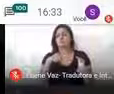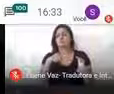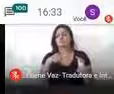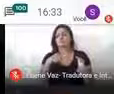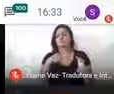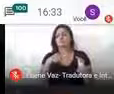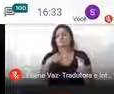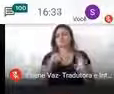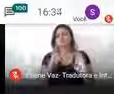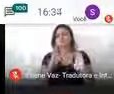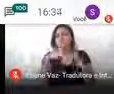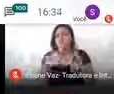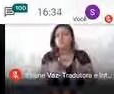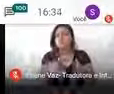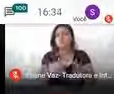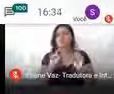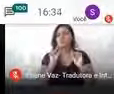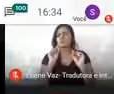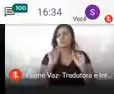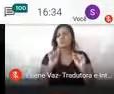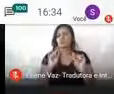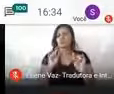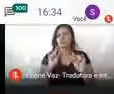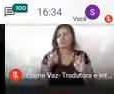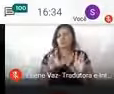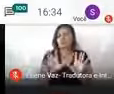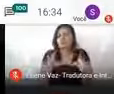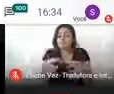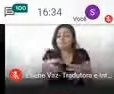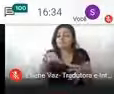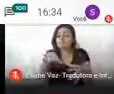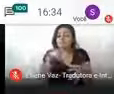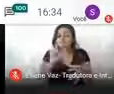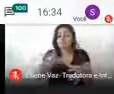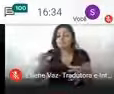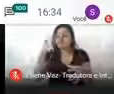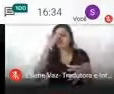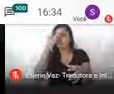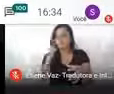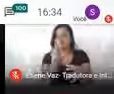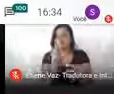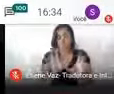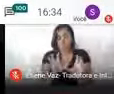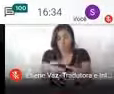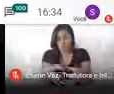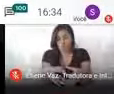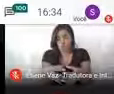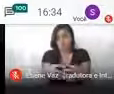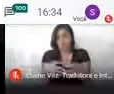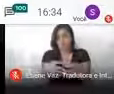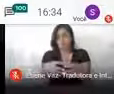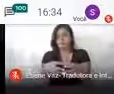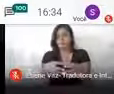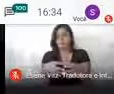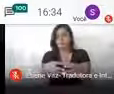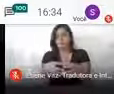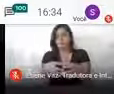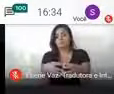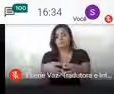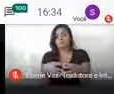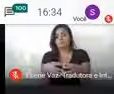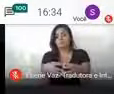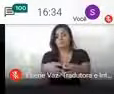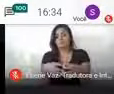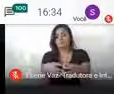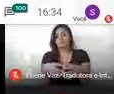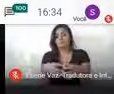local, em uma única comunidade de fala. Então, nós temos a dialetologia tradicional enfocada na